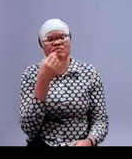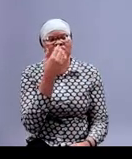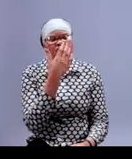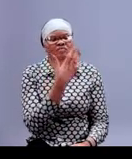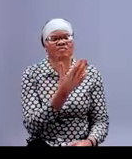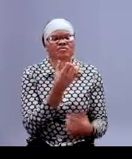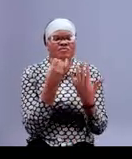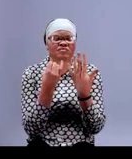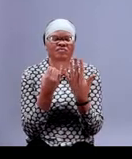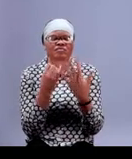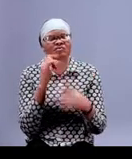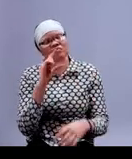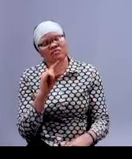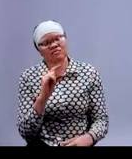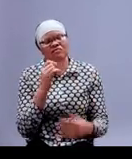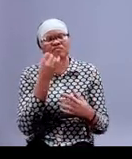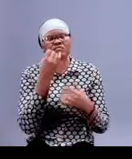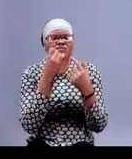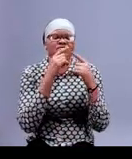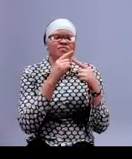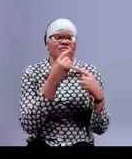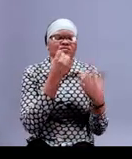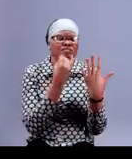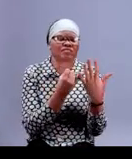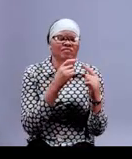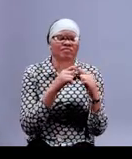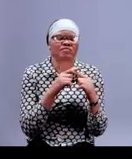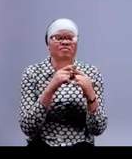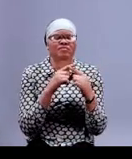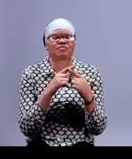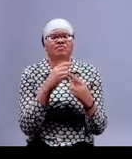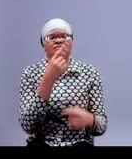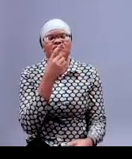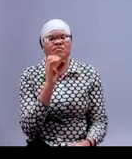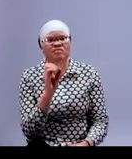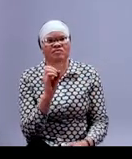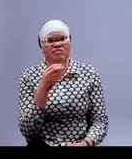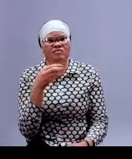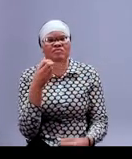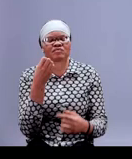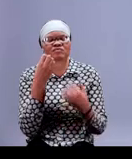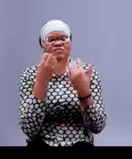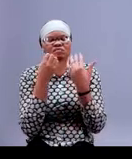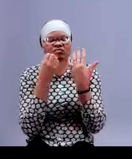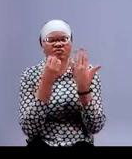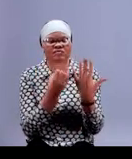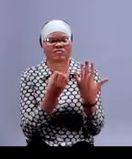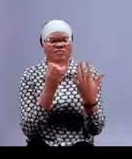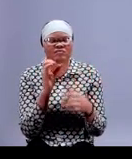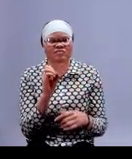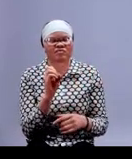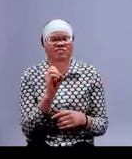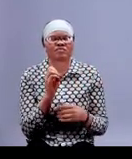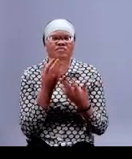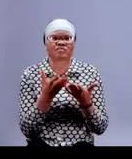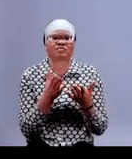54 56 é menor que 6 x 10 = 60 logo vamos ter o 9